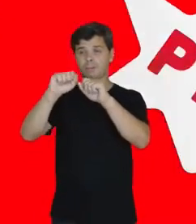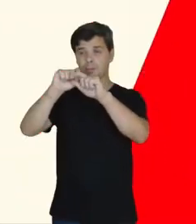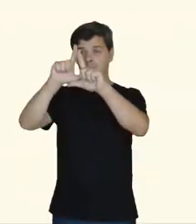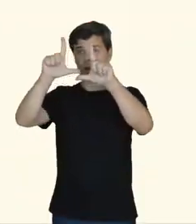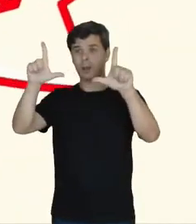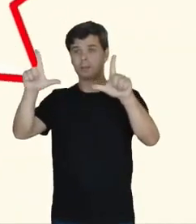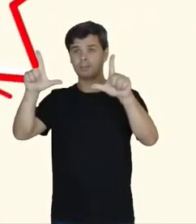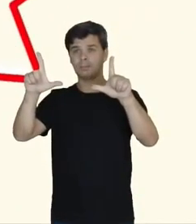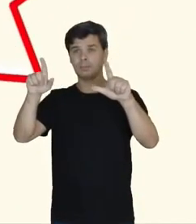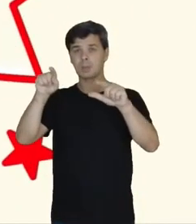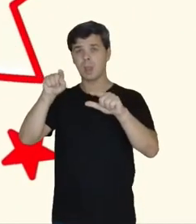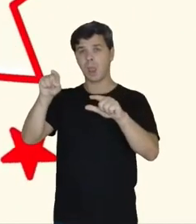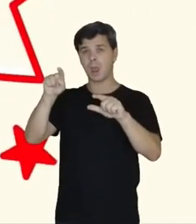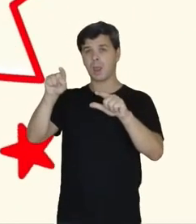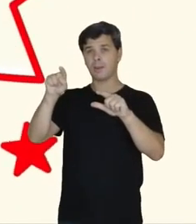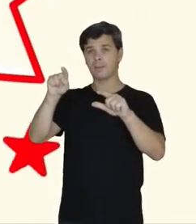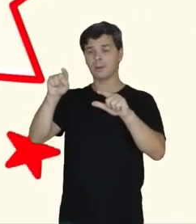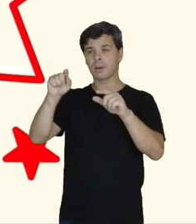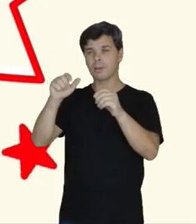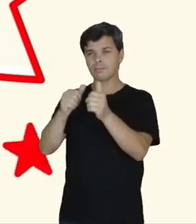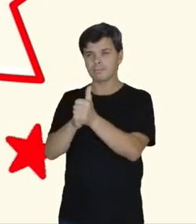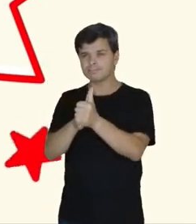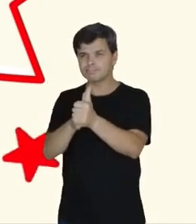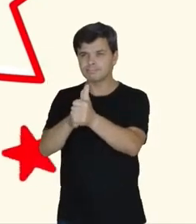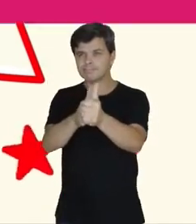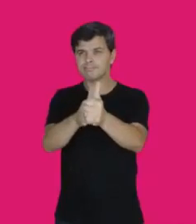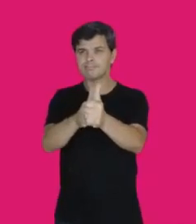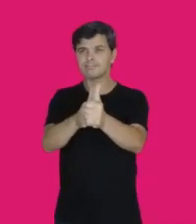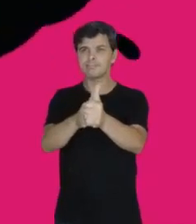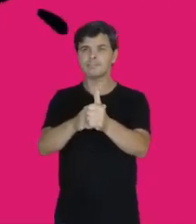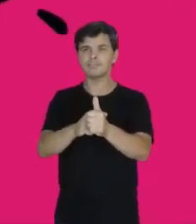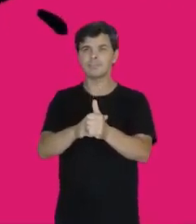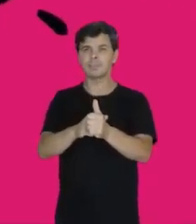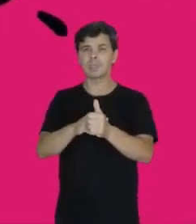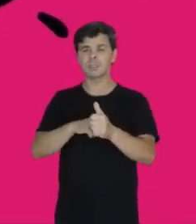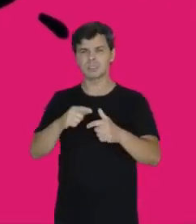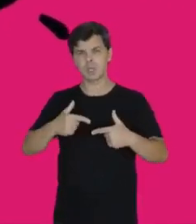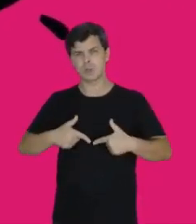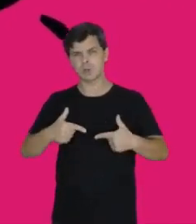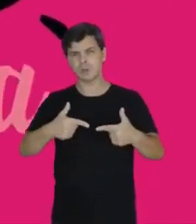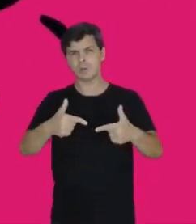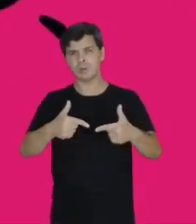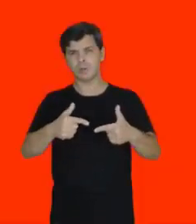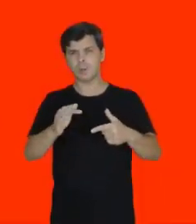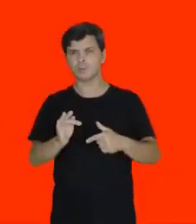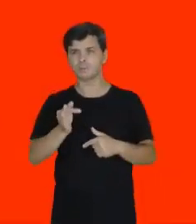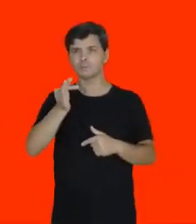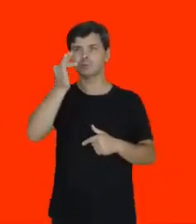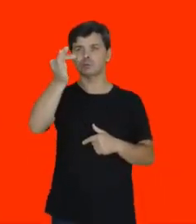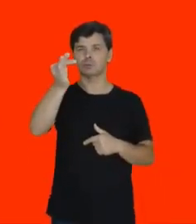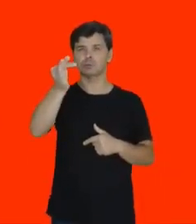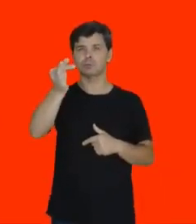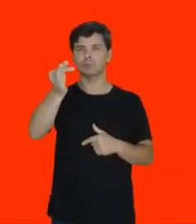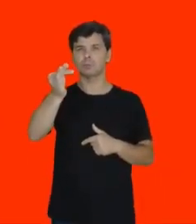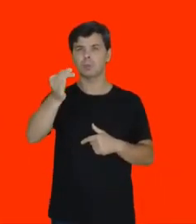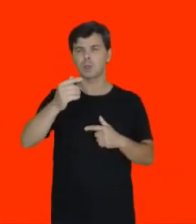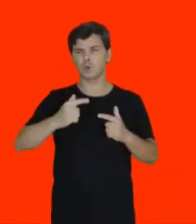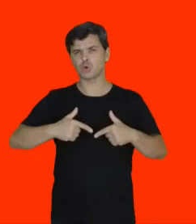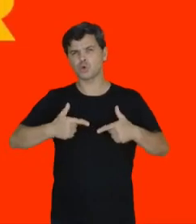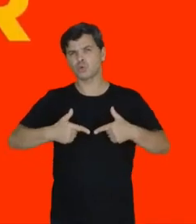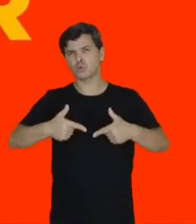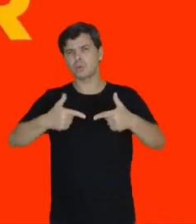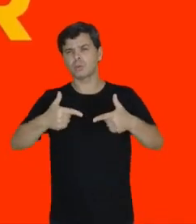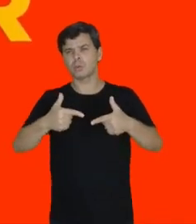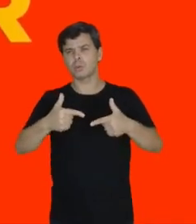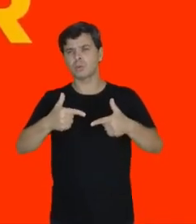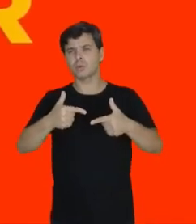brilha, ela é quem vai me guiar. Ser guerreira é minha sina,